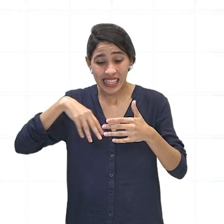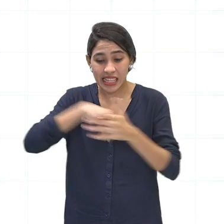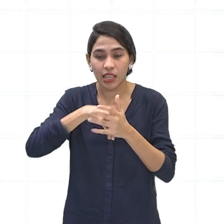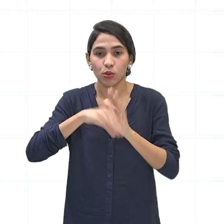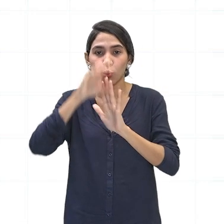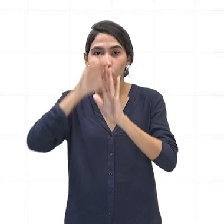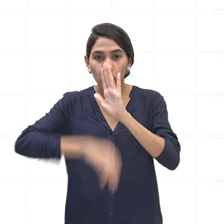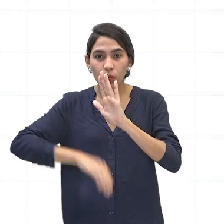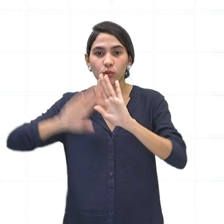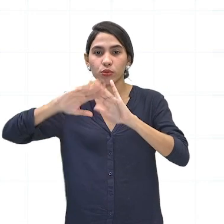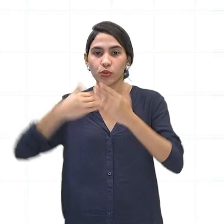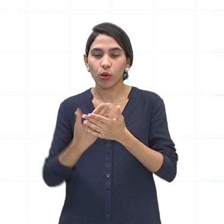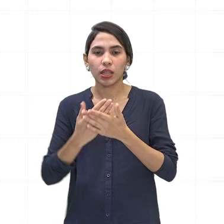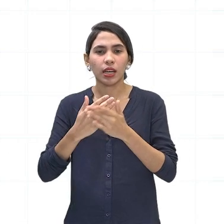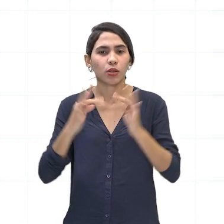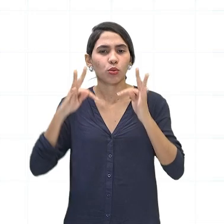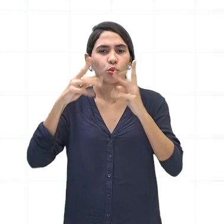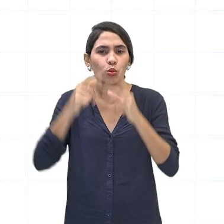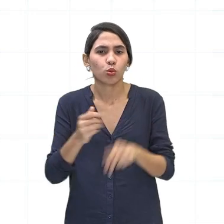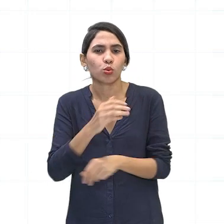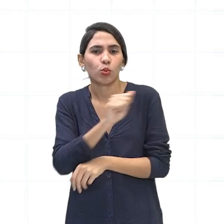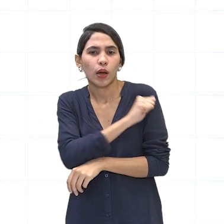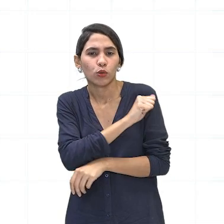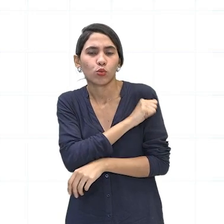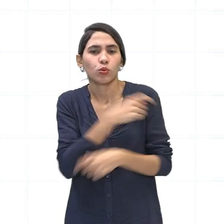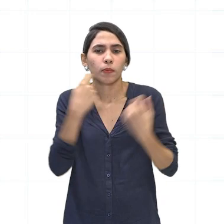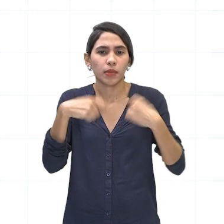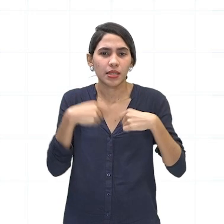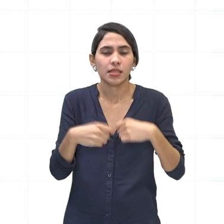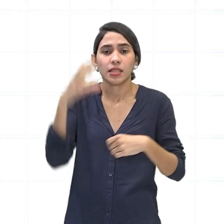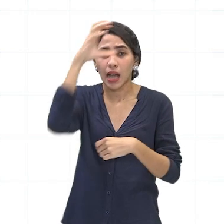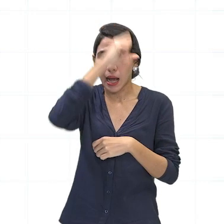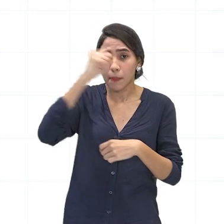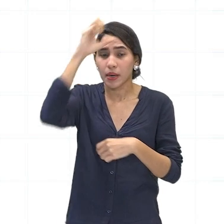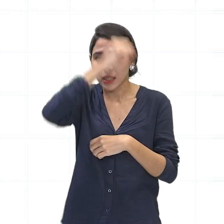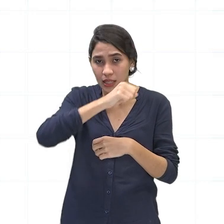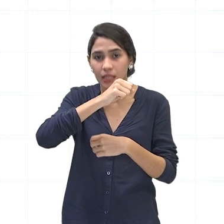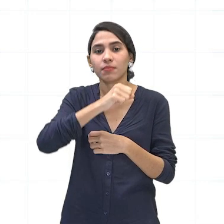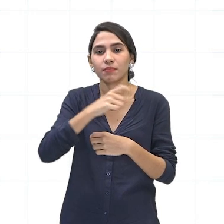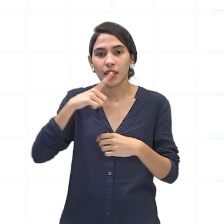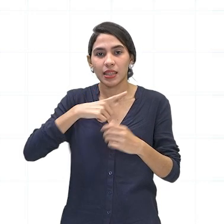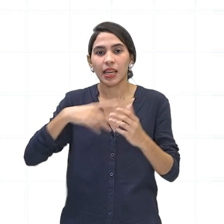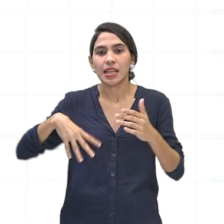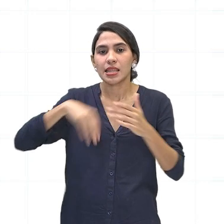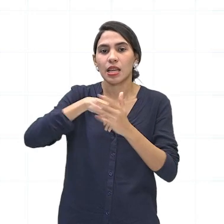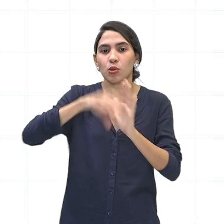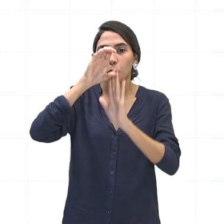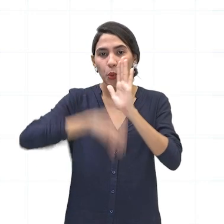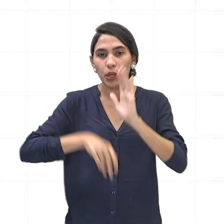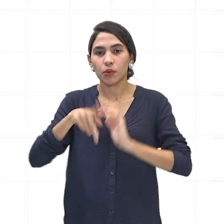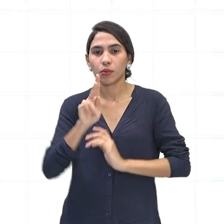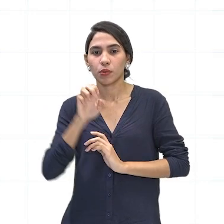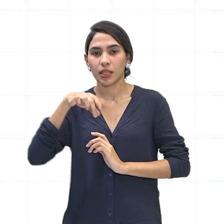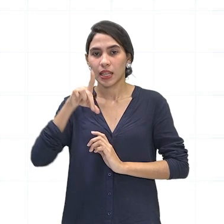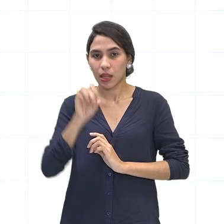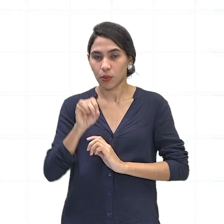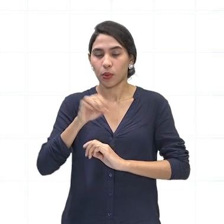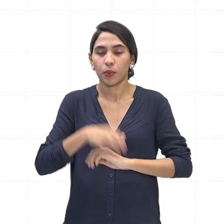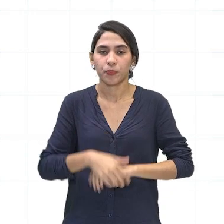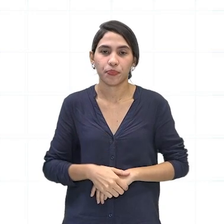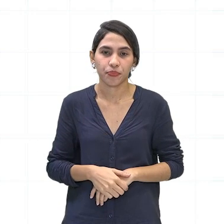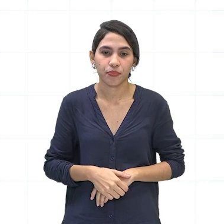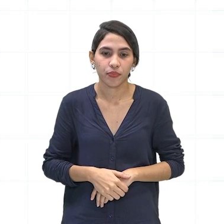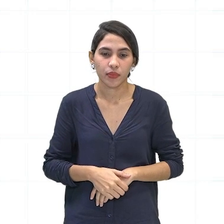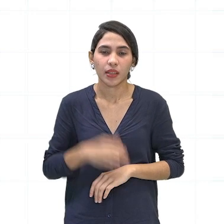que o aluno ele precisa aprender. Ali também está o Kendo, né, como parte integrante desse currículo, como